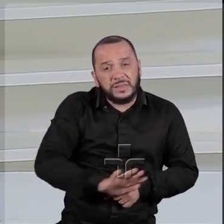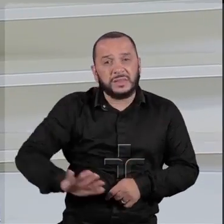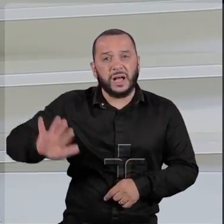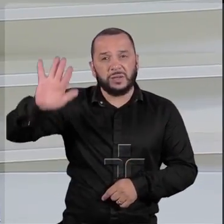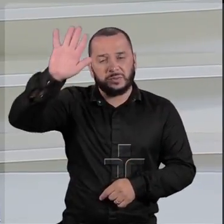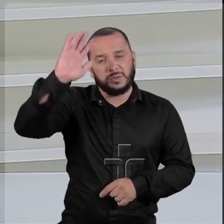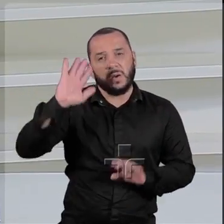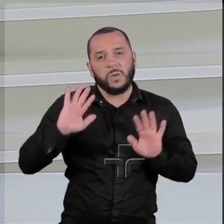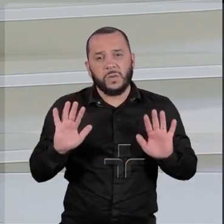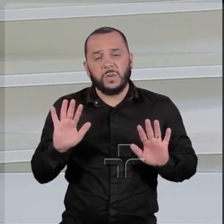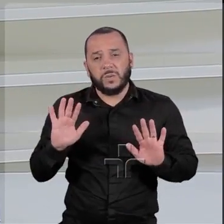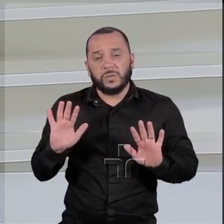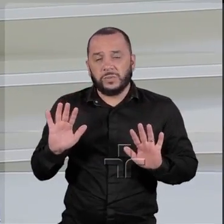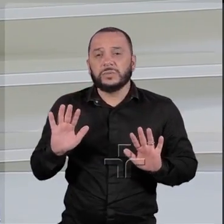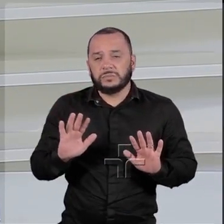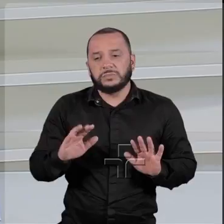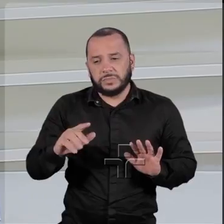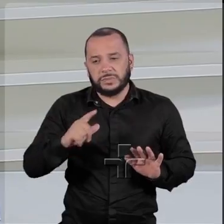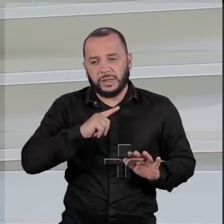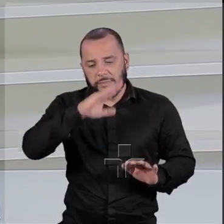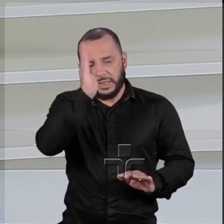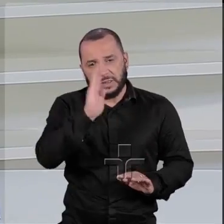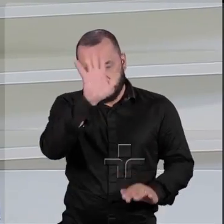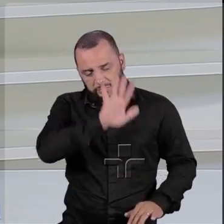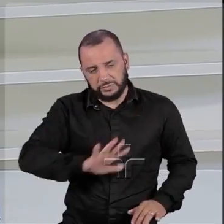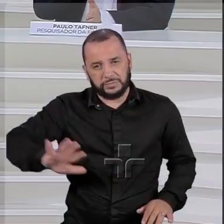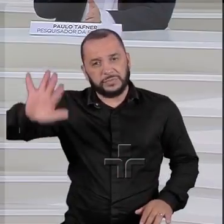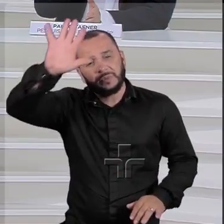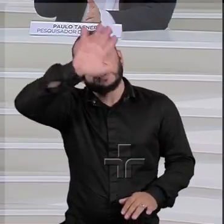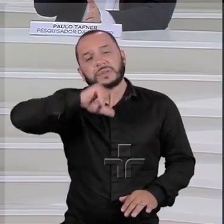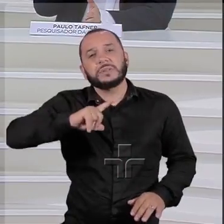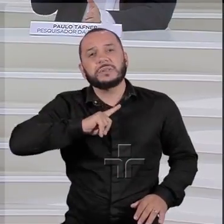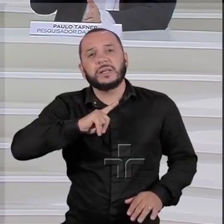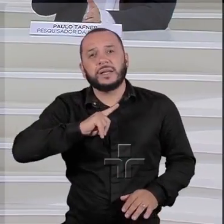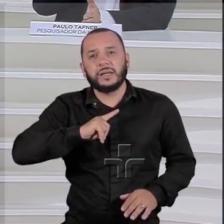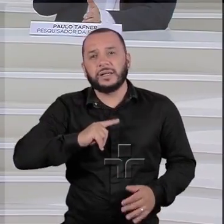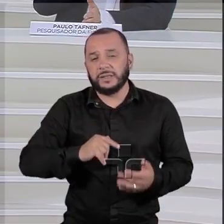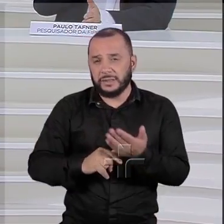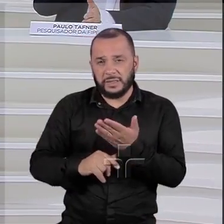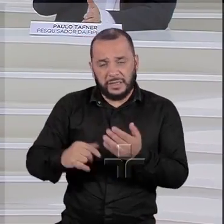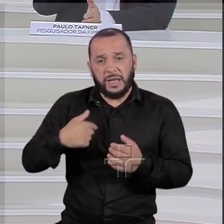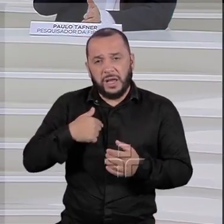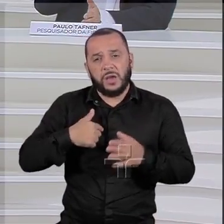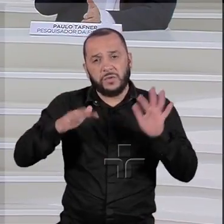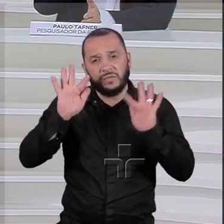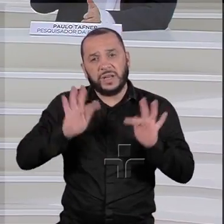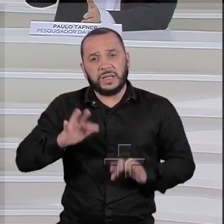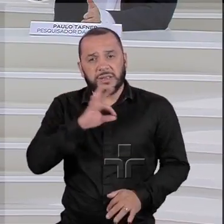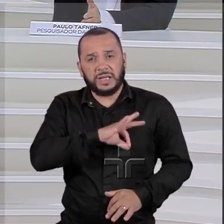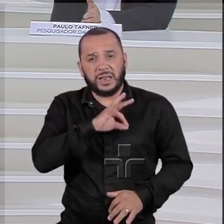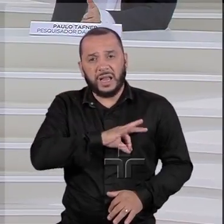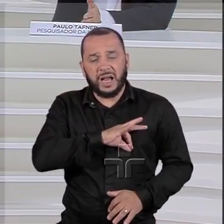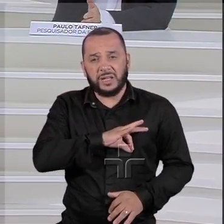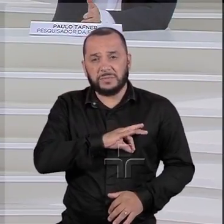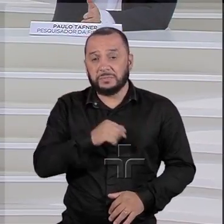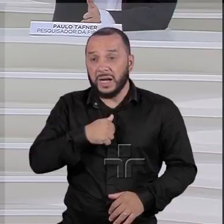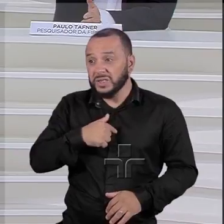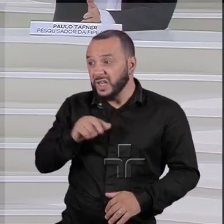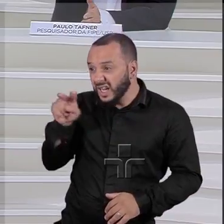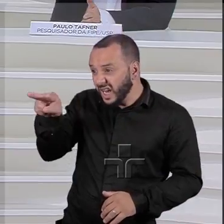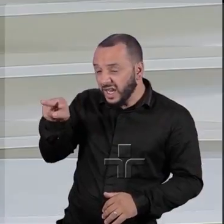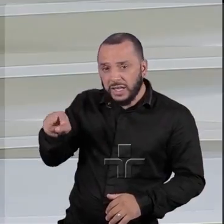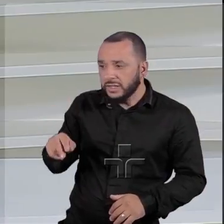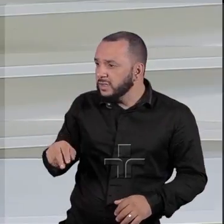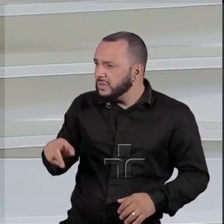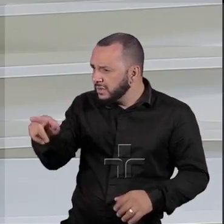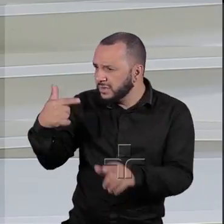vem... foi muito bem expresso pelo Keynes, né, de que eu estou feliz com o meu salário, mas não fico feliz quando eu vejo que o outro, que é igual a